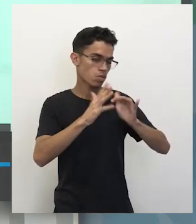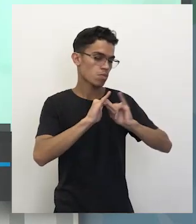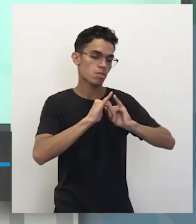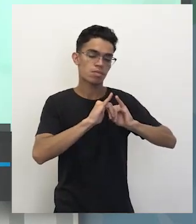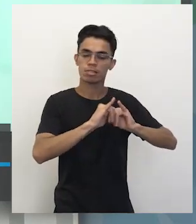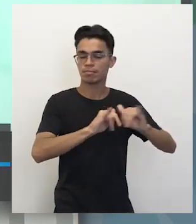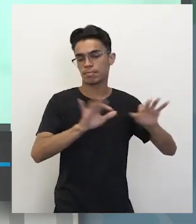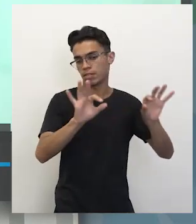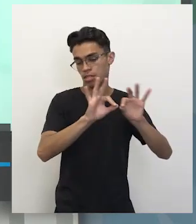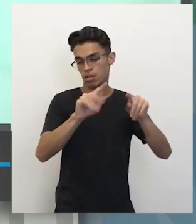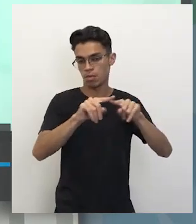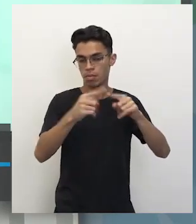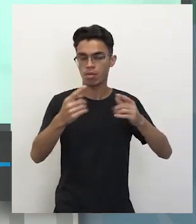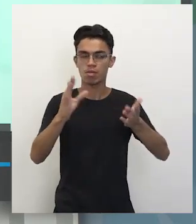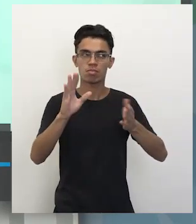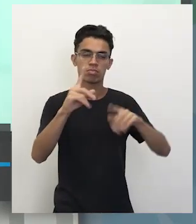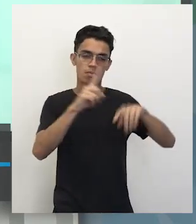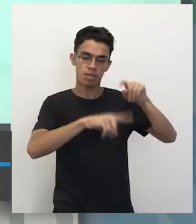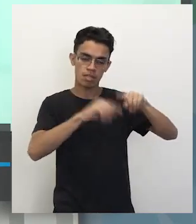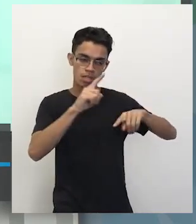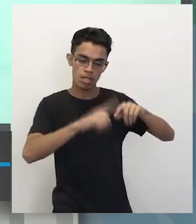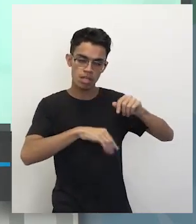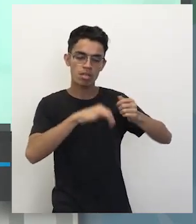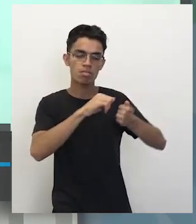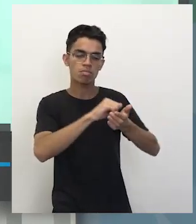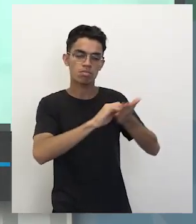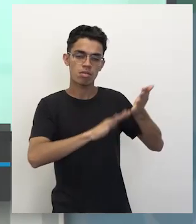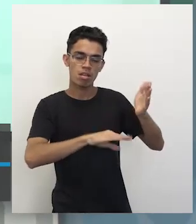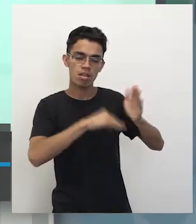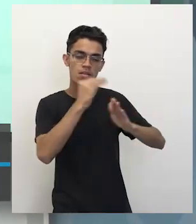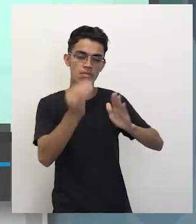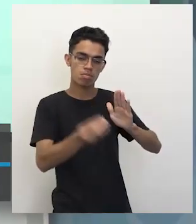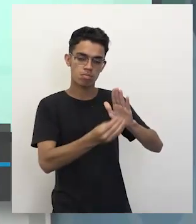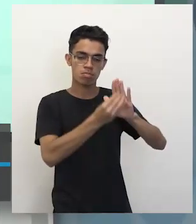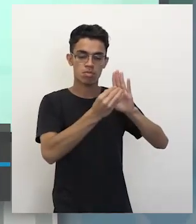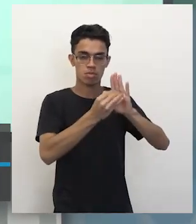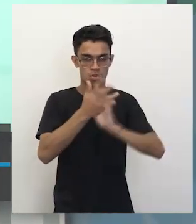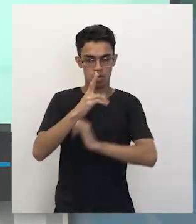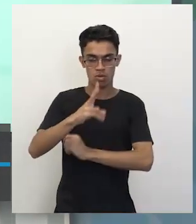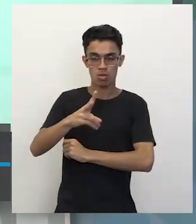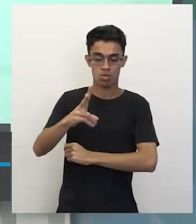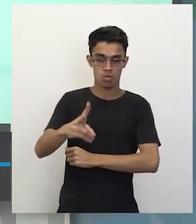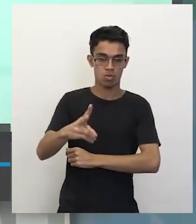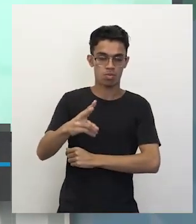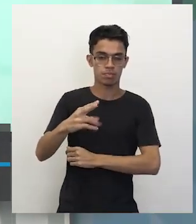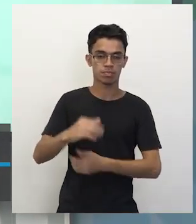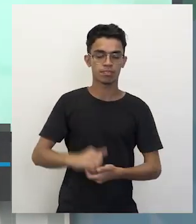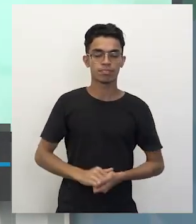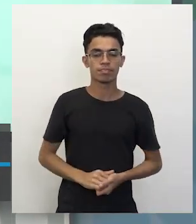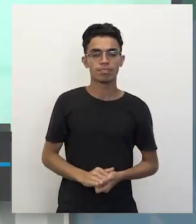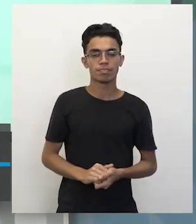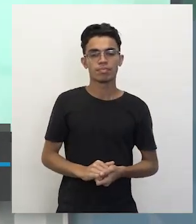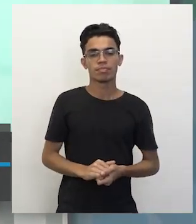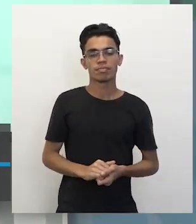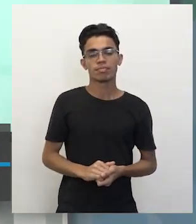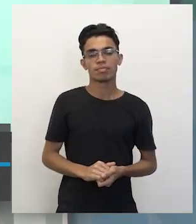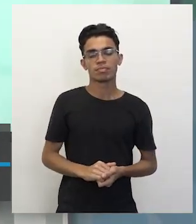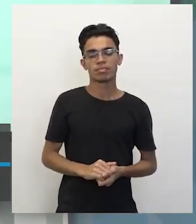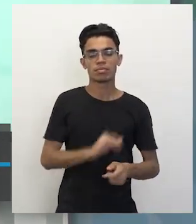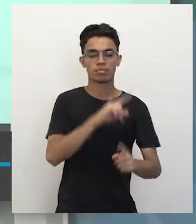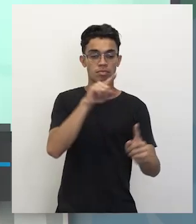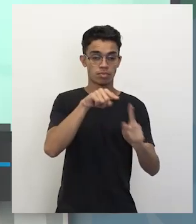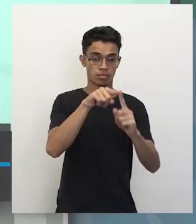É uma orientação que a gente tem, né, porque a ideia é dar aula para o educando. Muitos professores, inclusive,